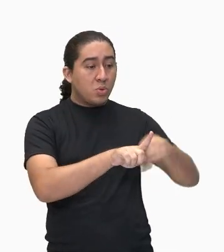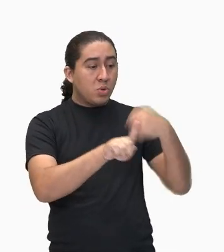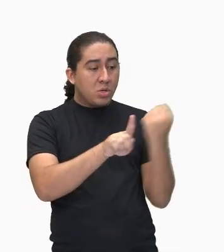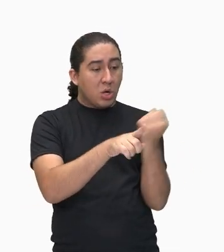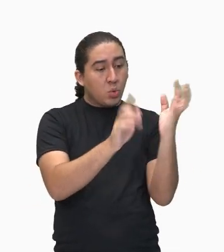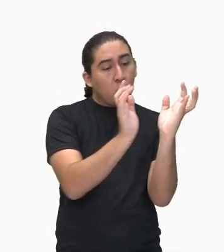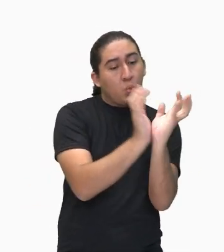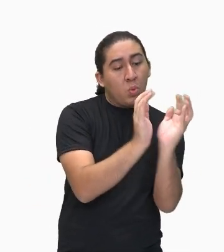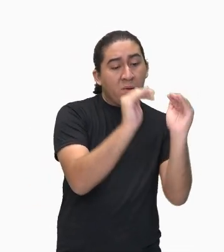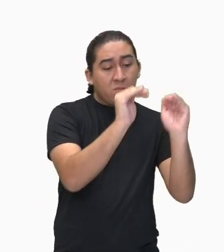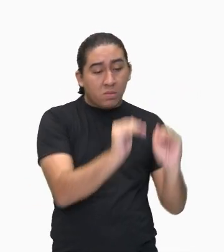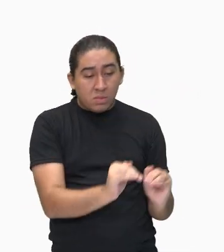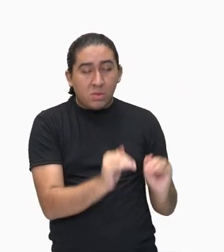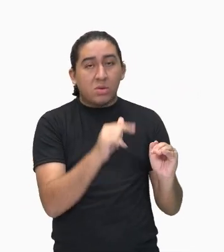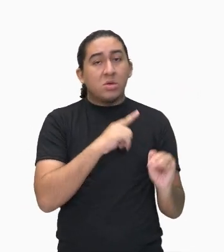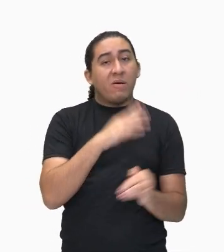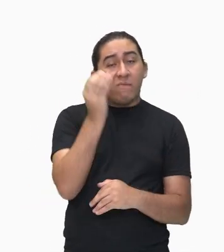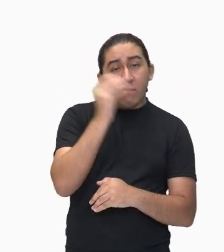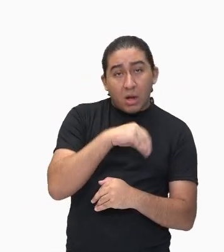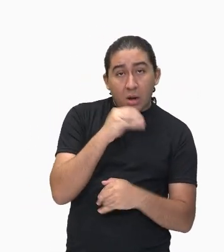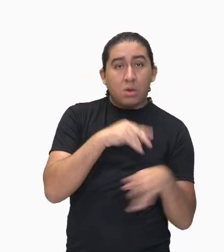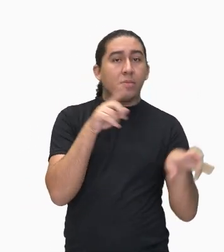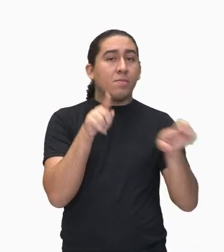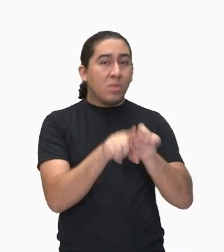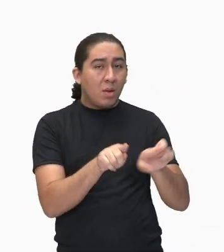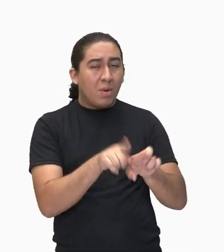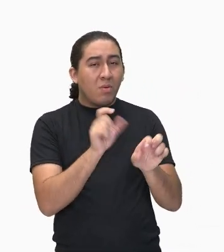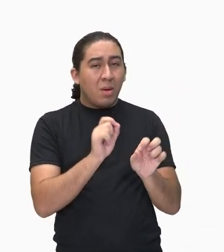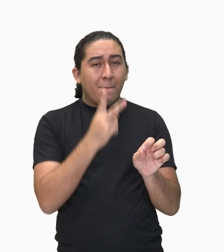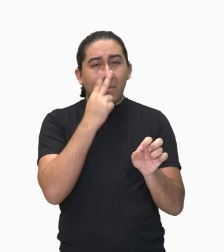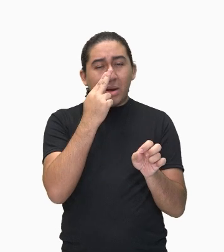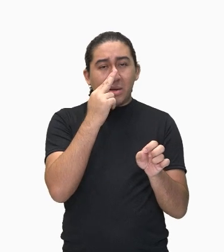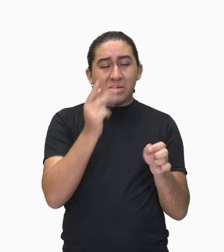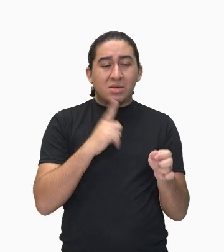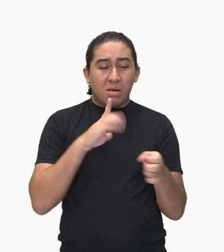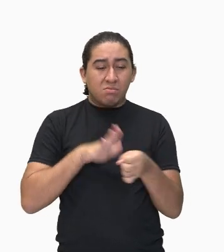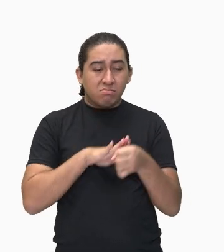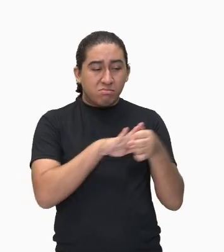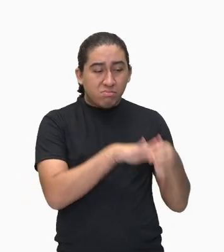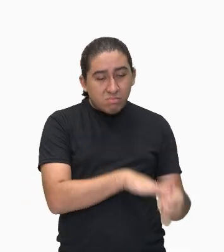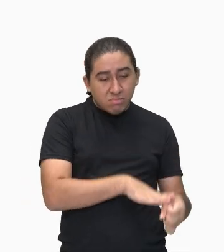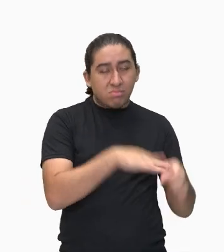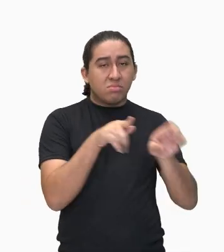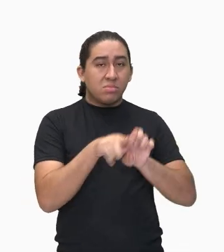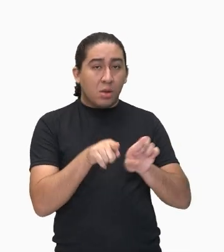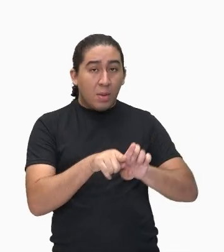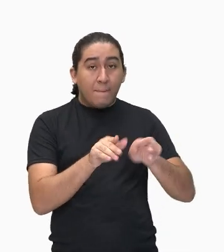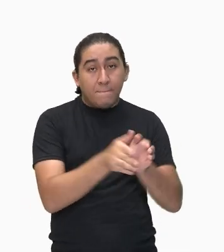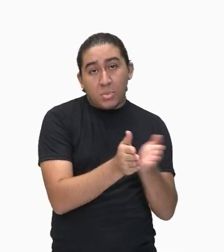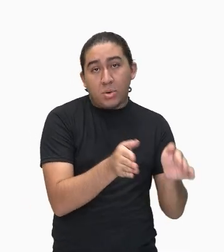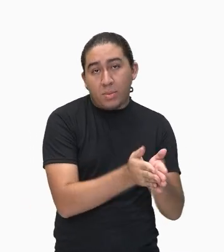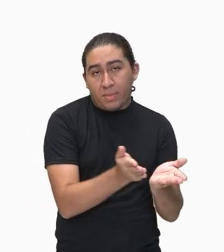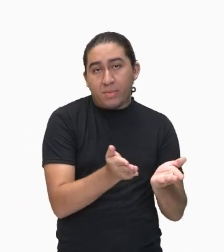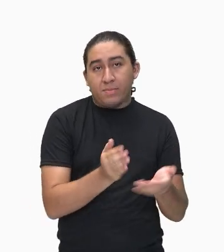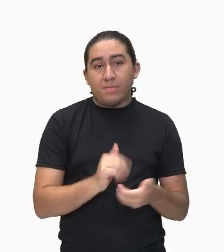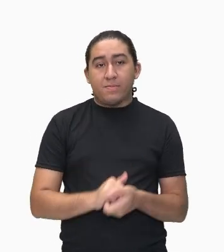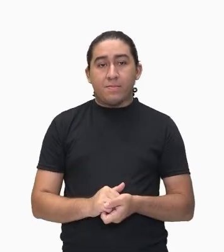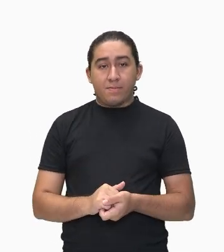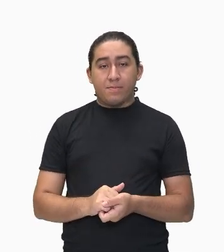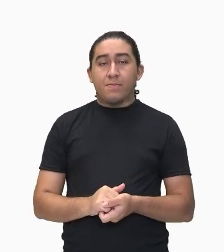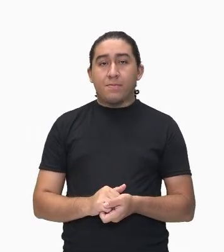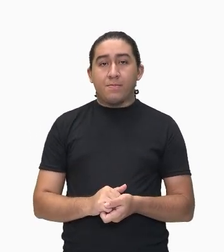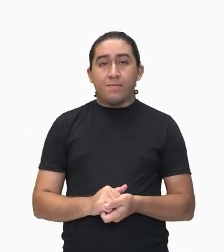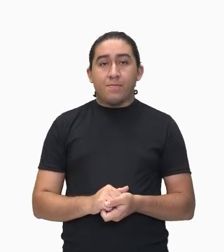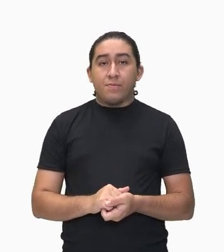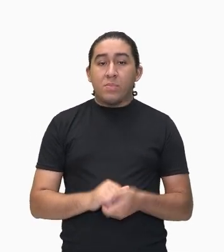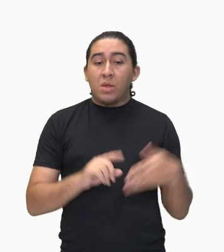sociais mais fracas, mais reprimidas, mais marginalizadas. Então, os